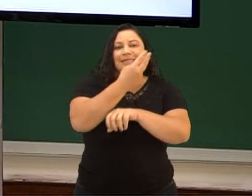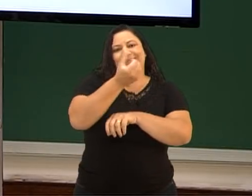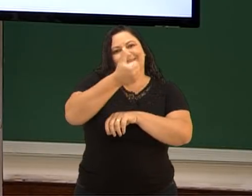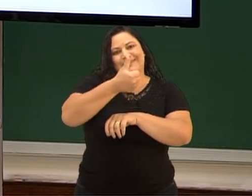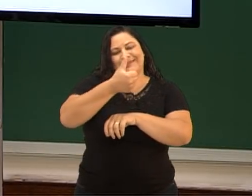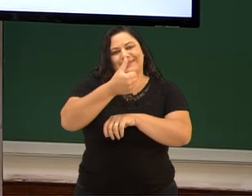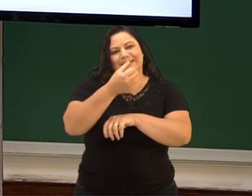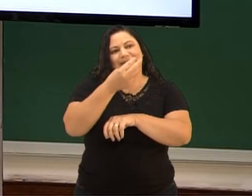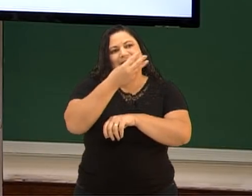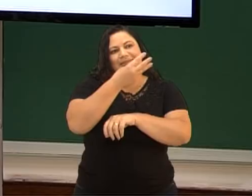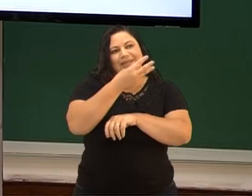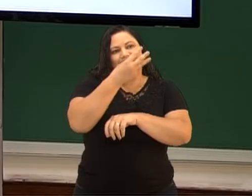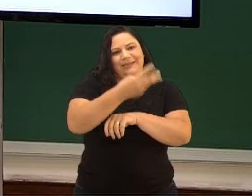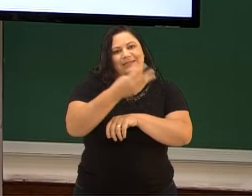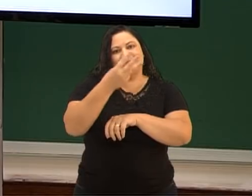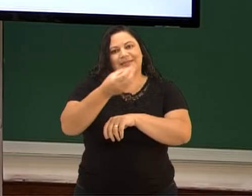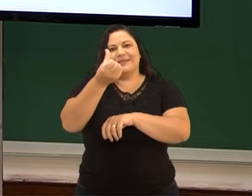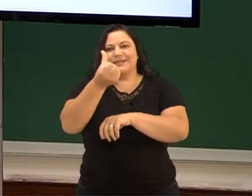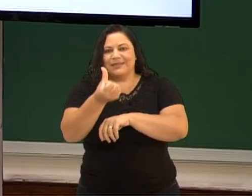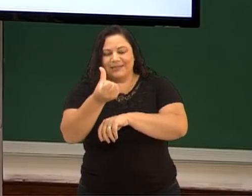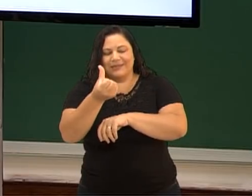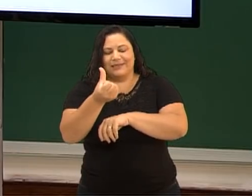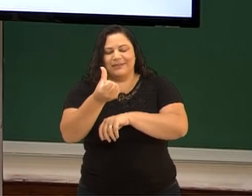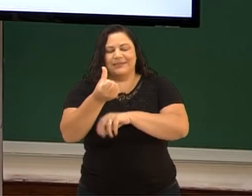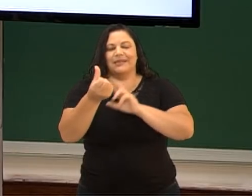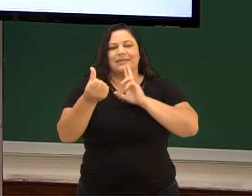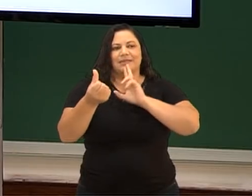336. Diminuindo, né? 360 menos